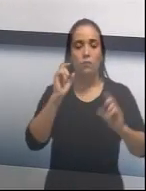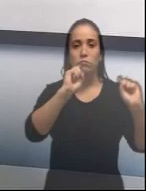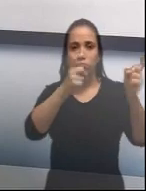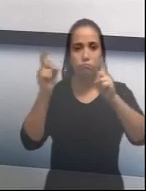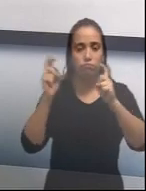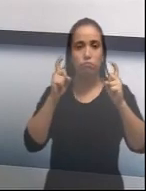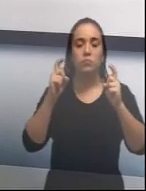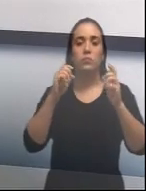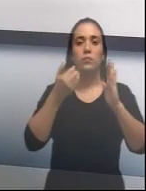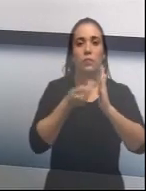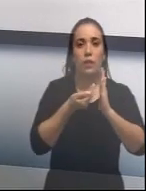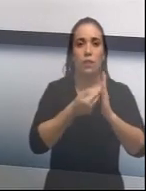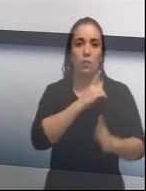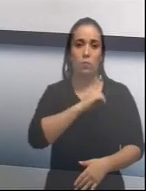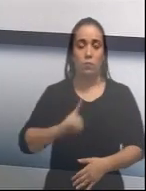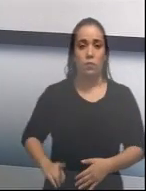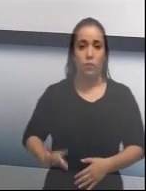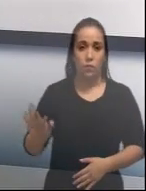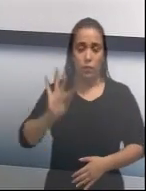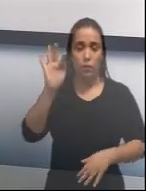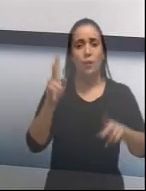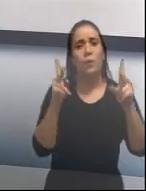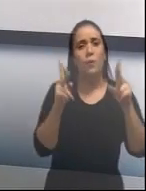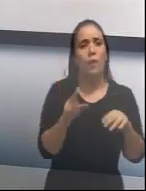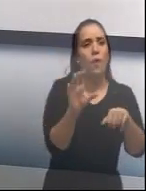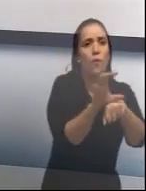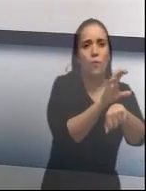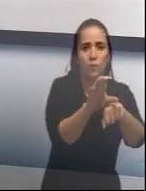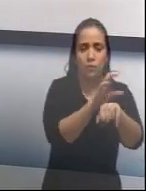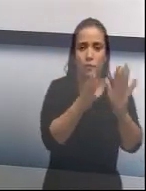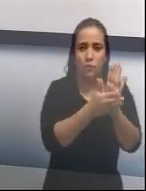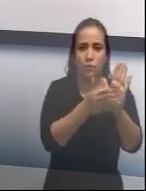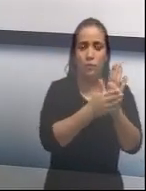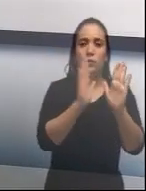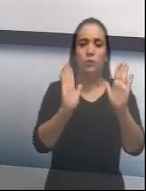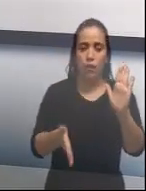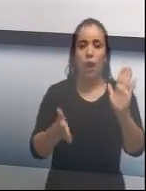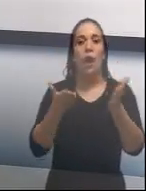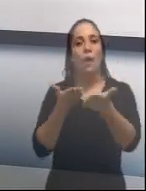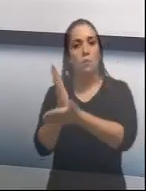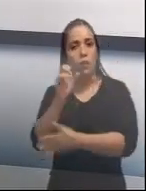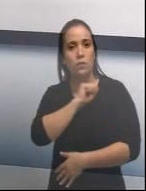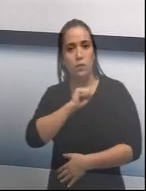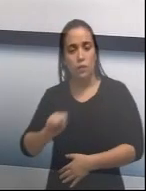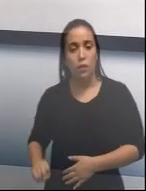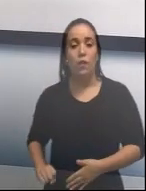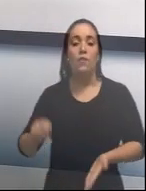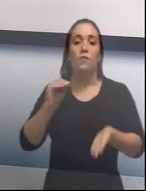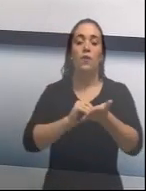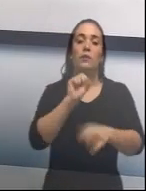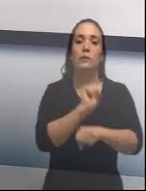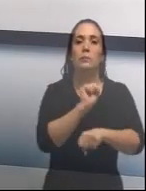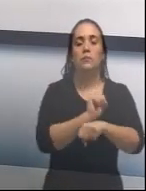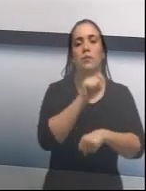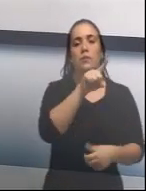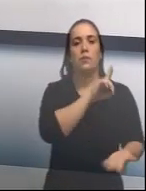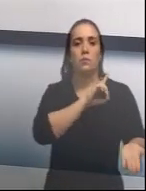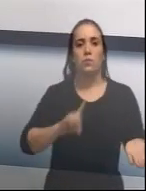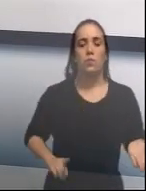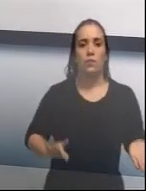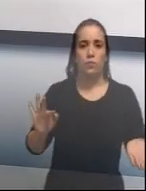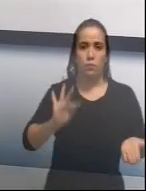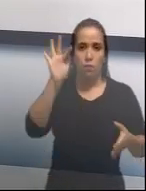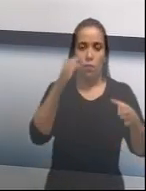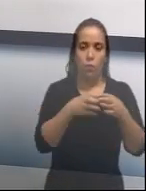Câmara, aí só Deus sabe quando passa. Igual o Código Penal brasileiro, que já foi aprovado pelo Senado, foi para a Câmara, até agora também não foi